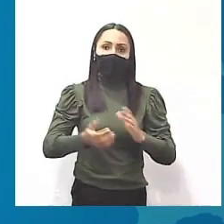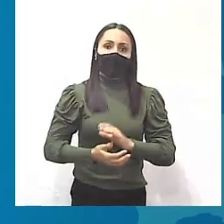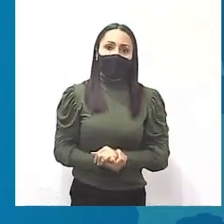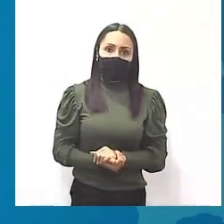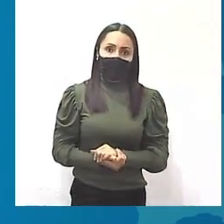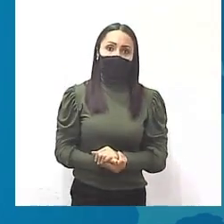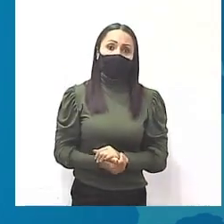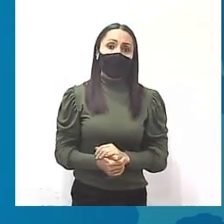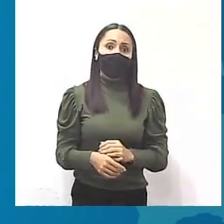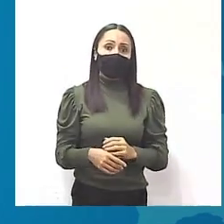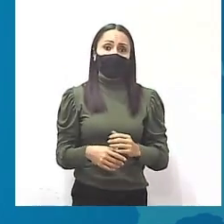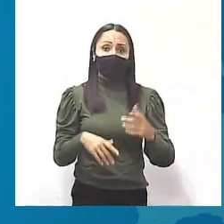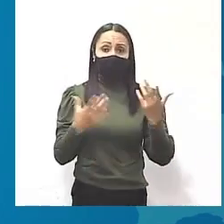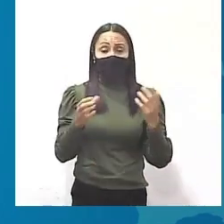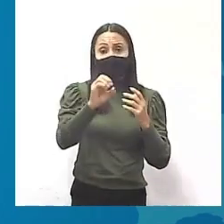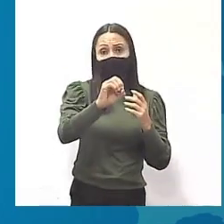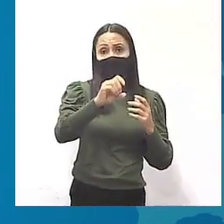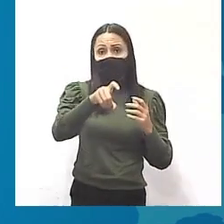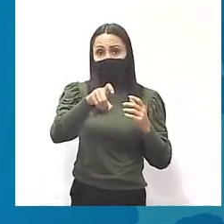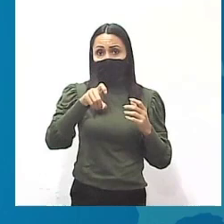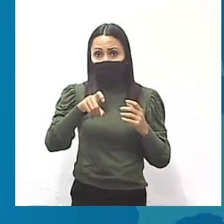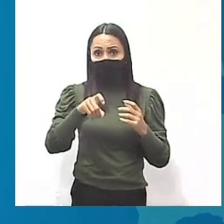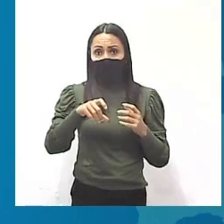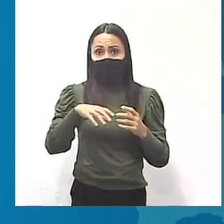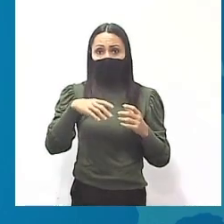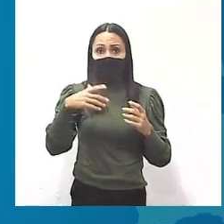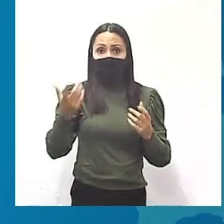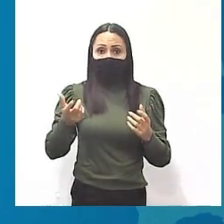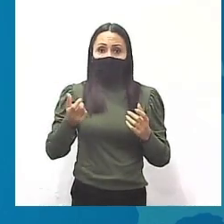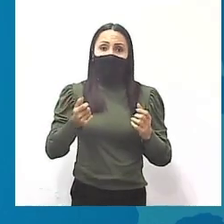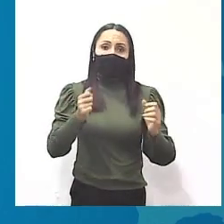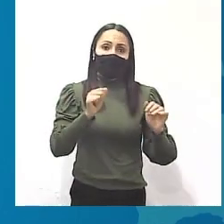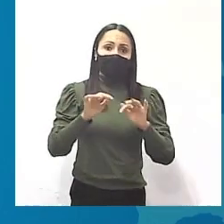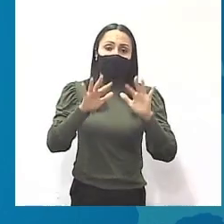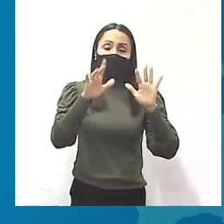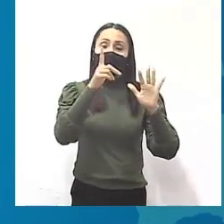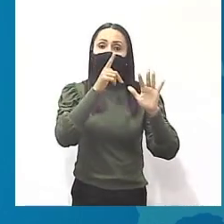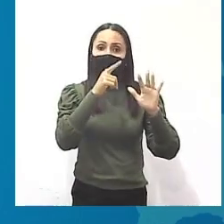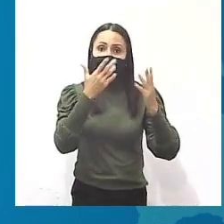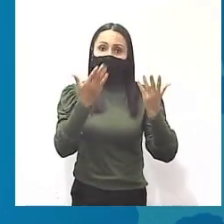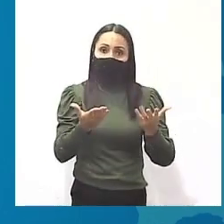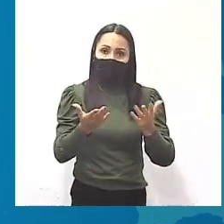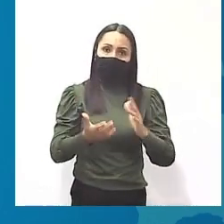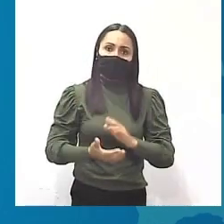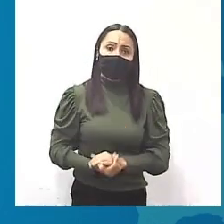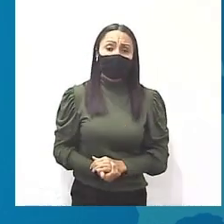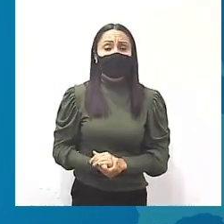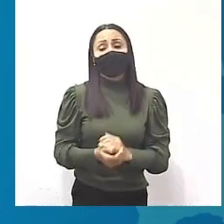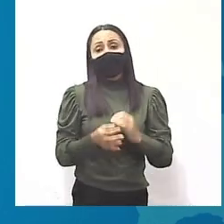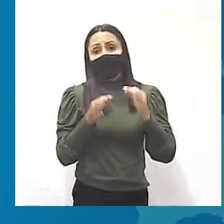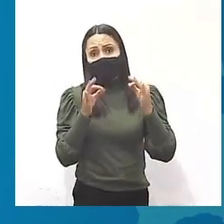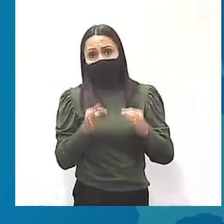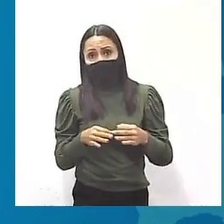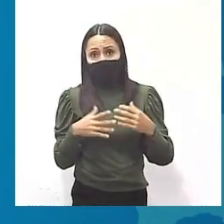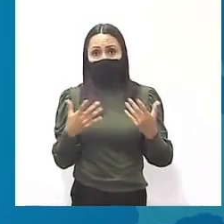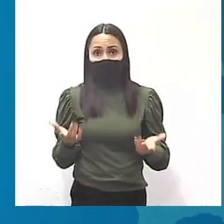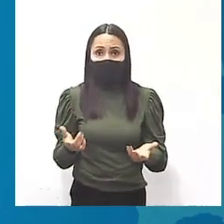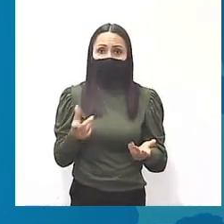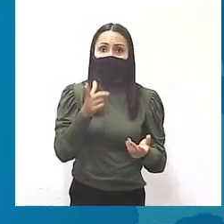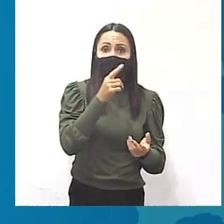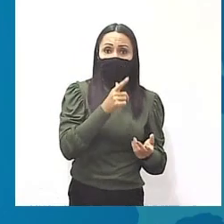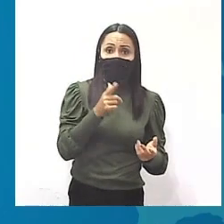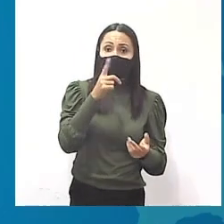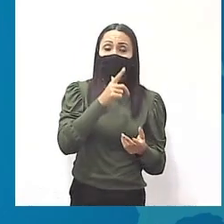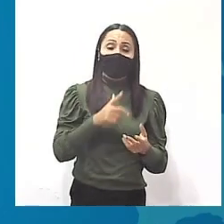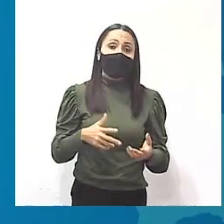vai produzir oxigênio e vapor de água. E é justamente esse vapor de água que vai